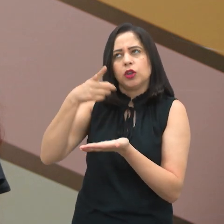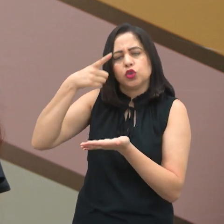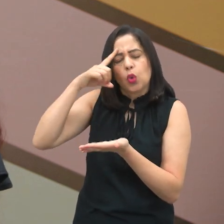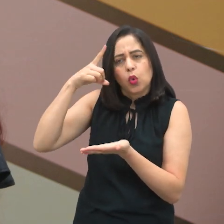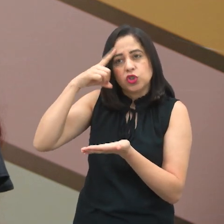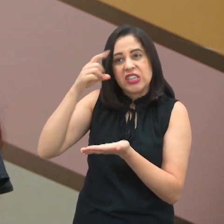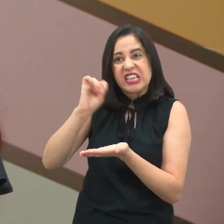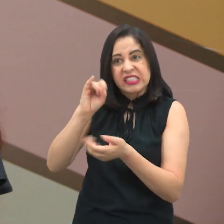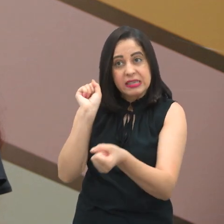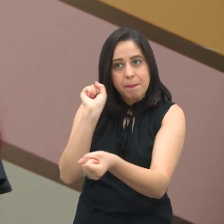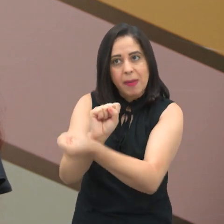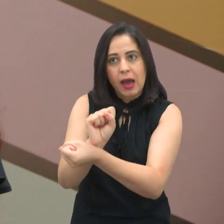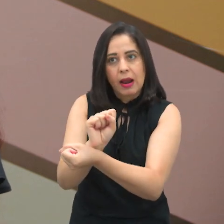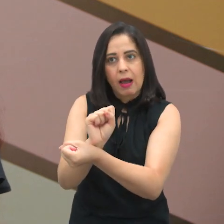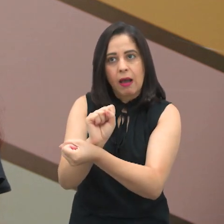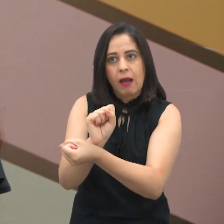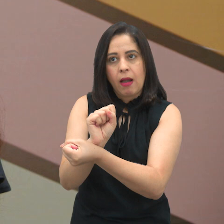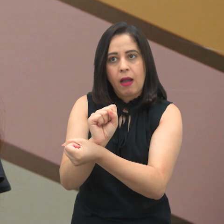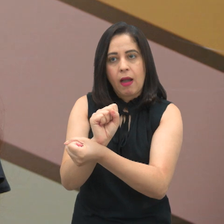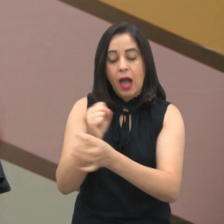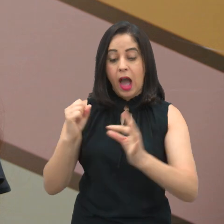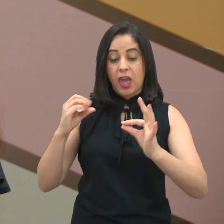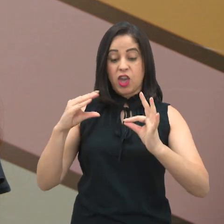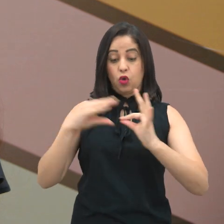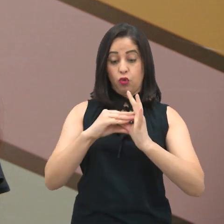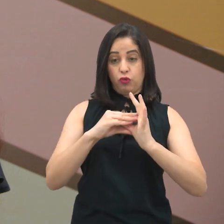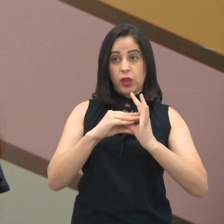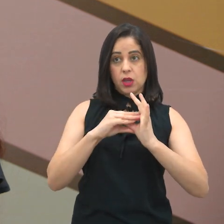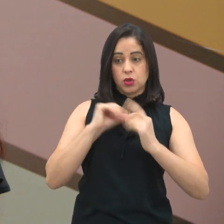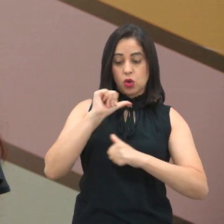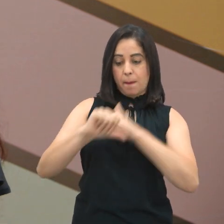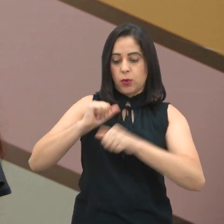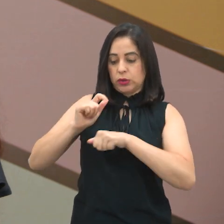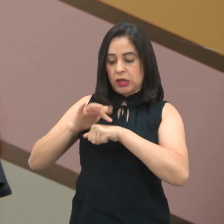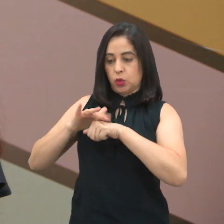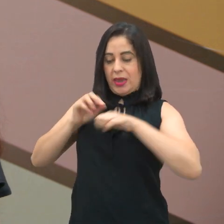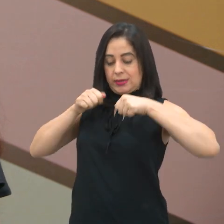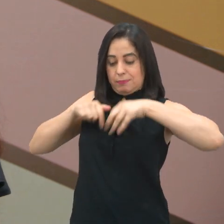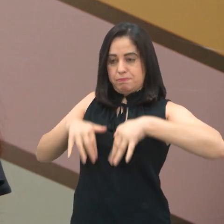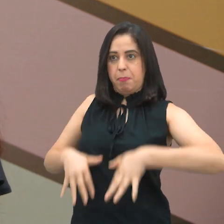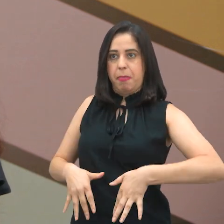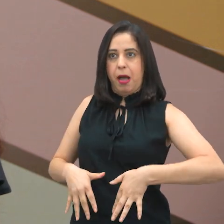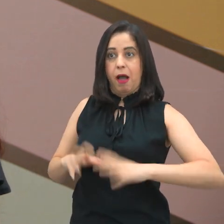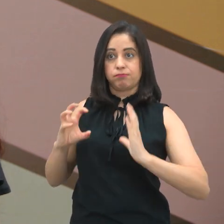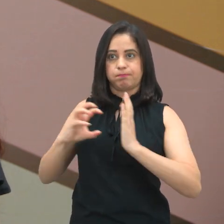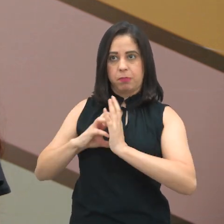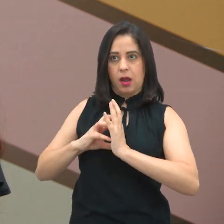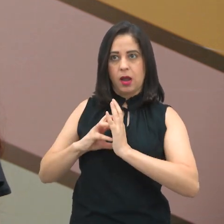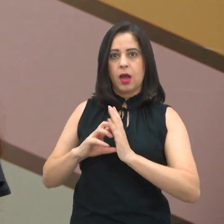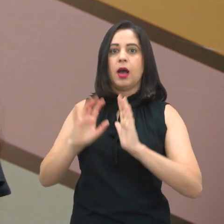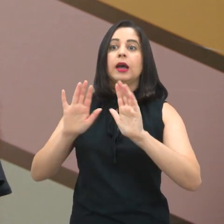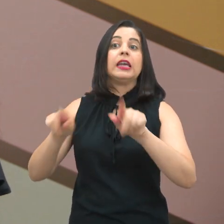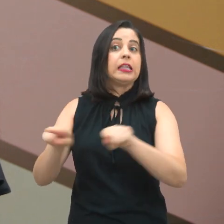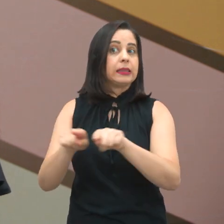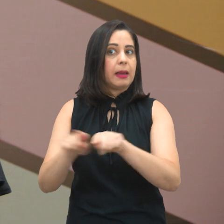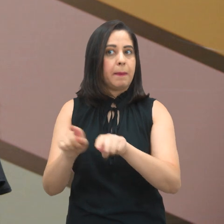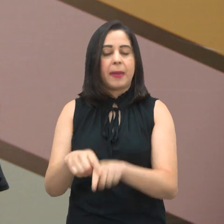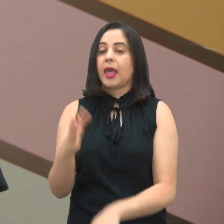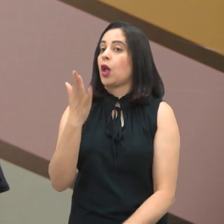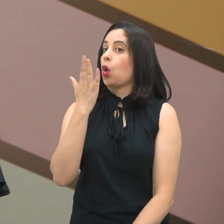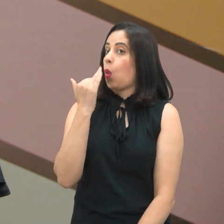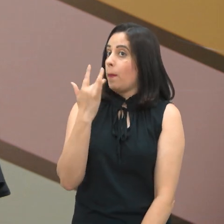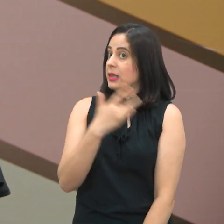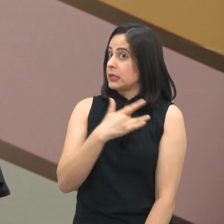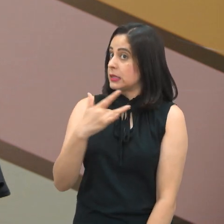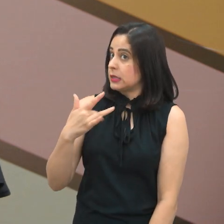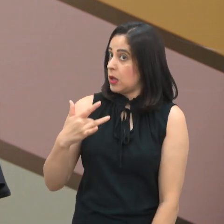reverter, mas viver com qualidade de vida. Alimentação É muito saudável. importante uma mudança